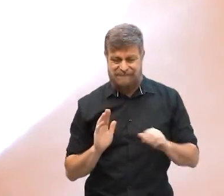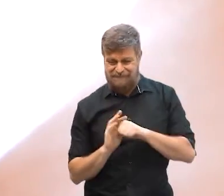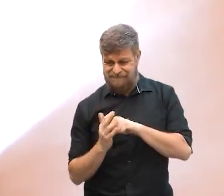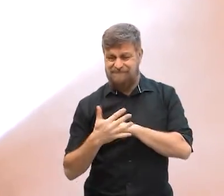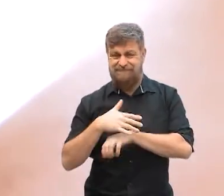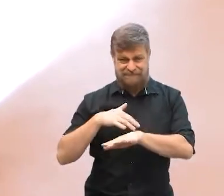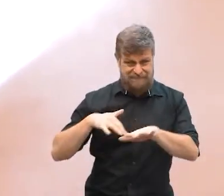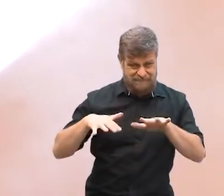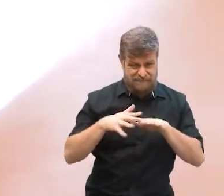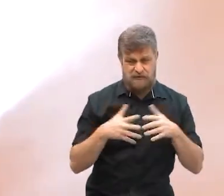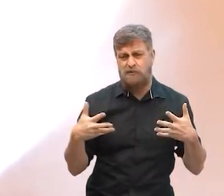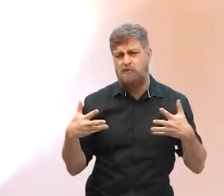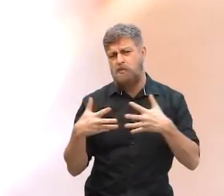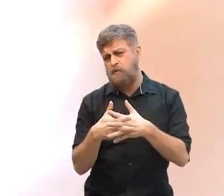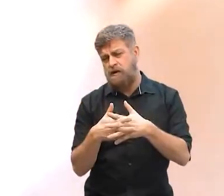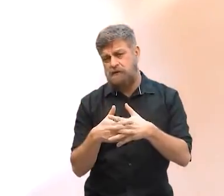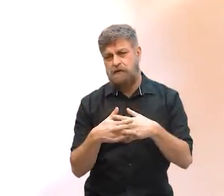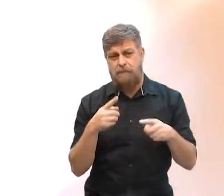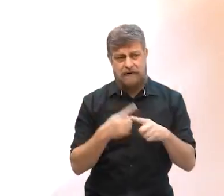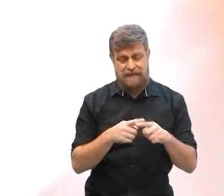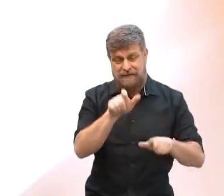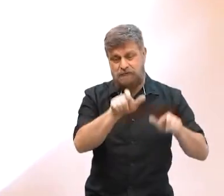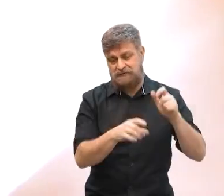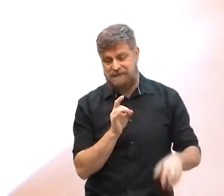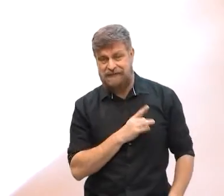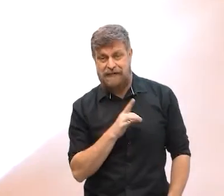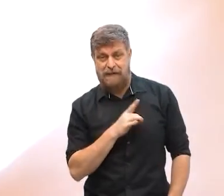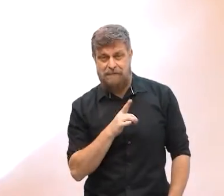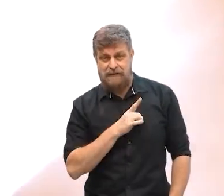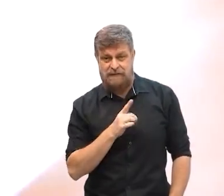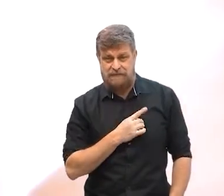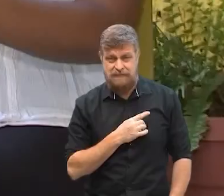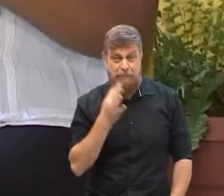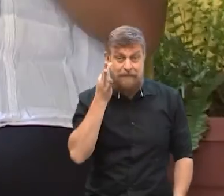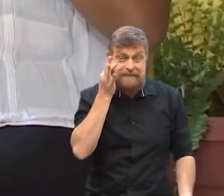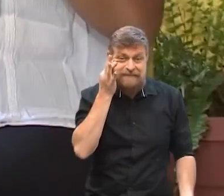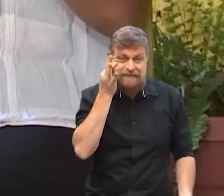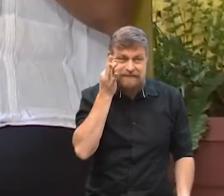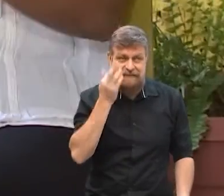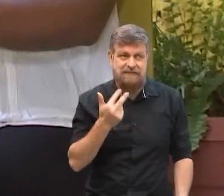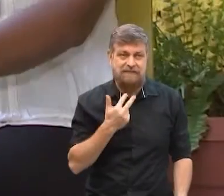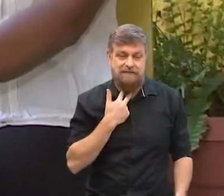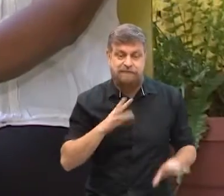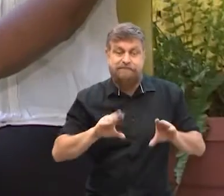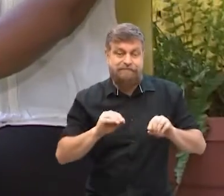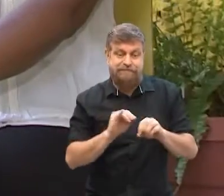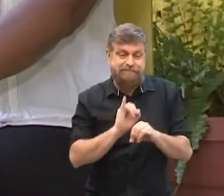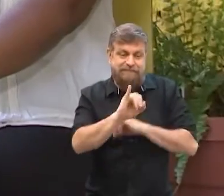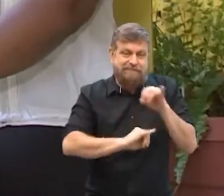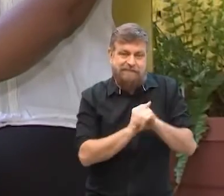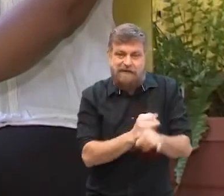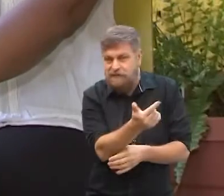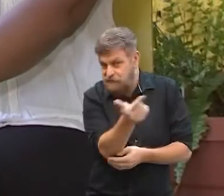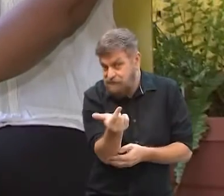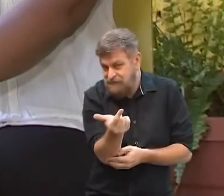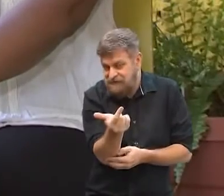bem complicado. Bem complicado, porque como é 100% presencial, não dá pra você fazer uma massagem online, né?